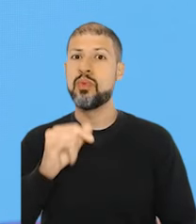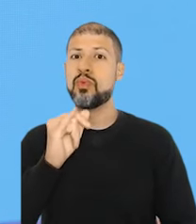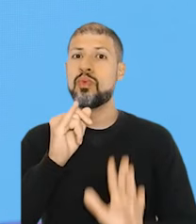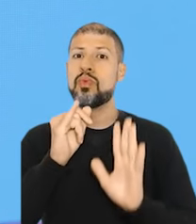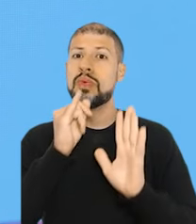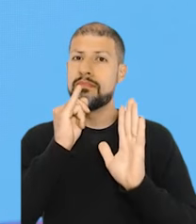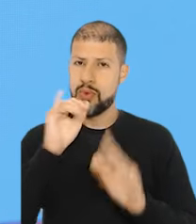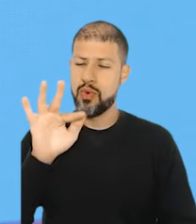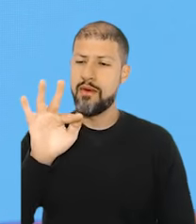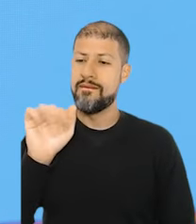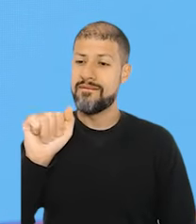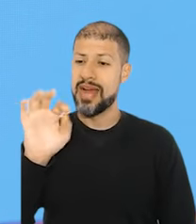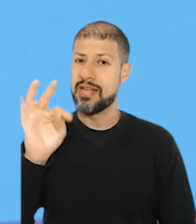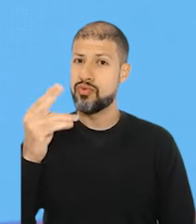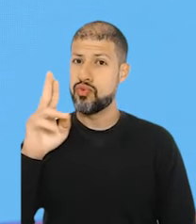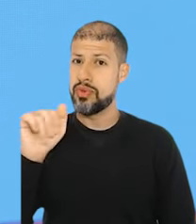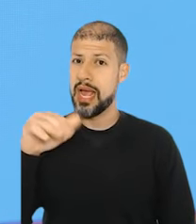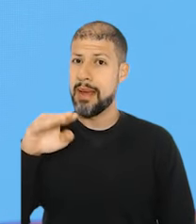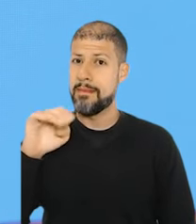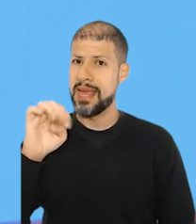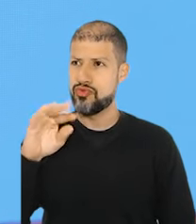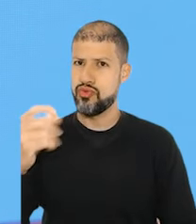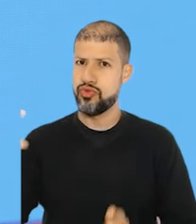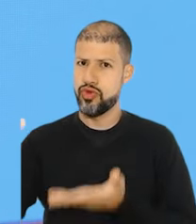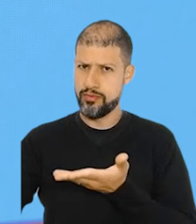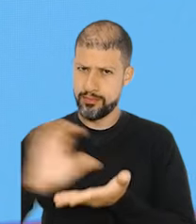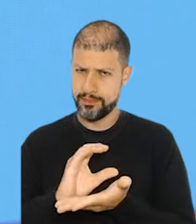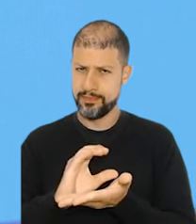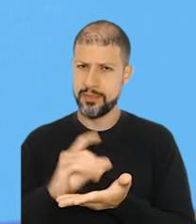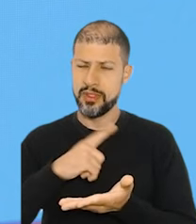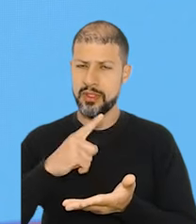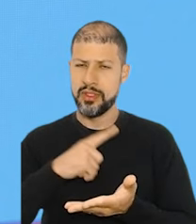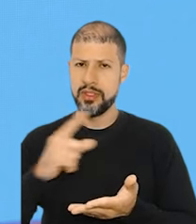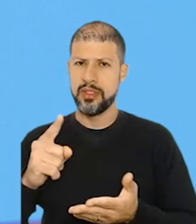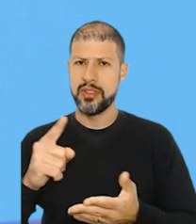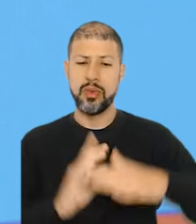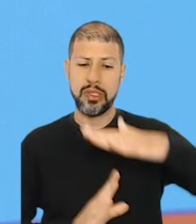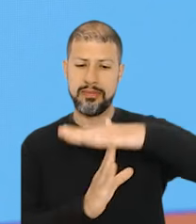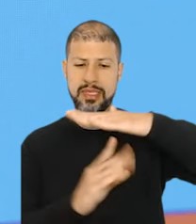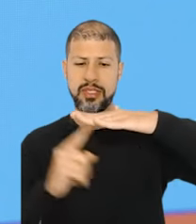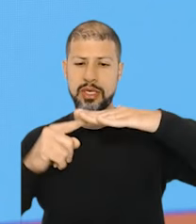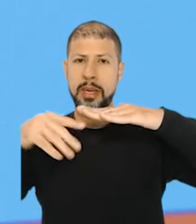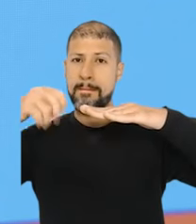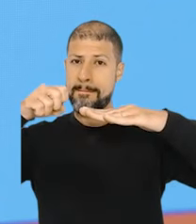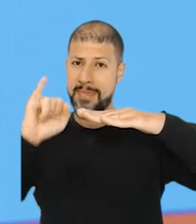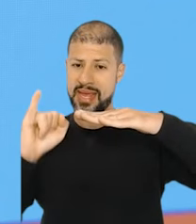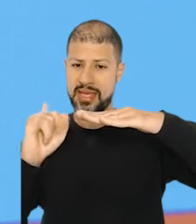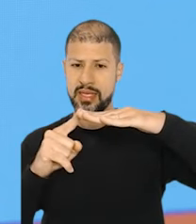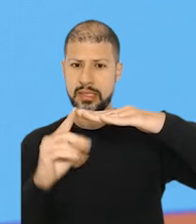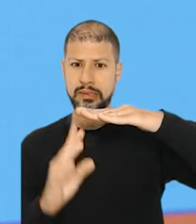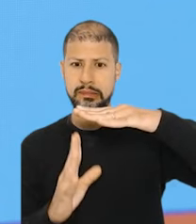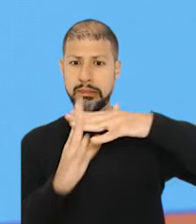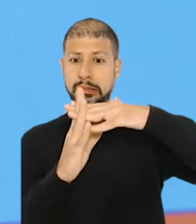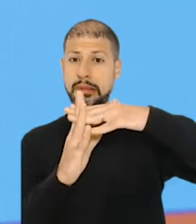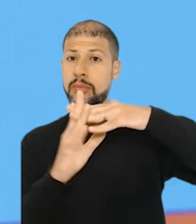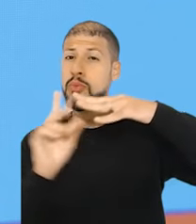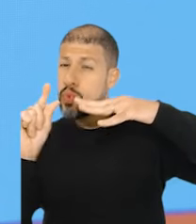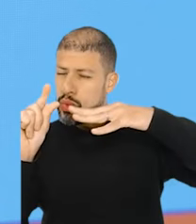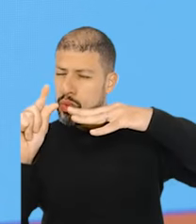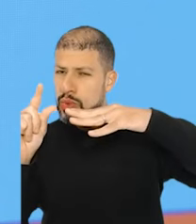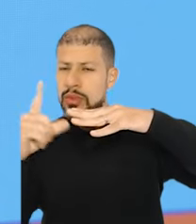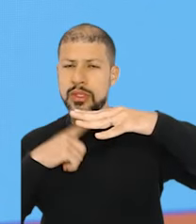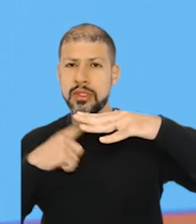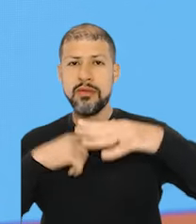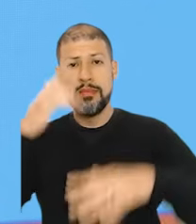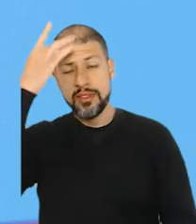se porventura você faturar um pouquinho a mais do que o teto do Meio você fazendo a declaração no primeiro mês do ano subsequente já fica mais fácil Se você